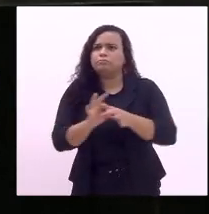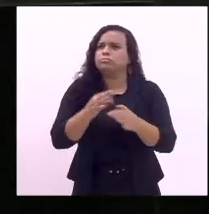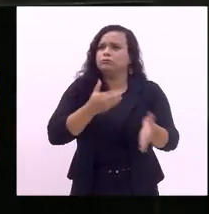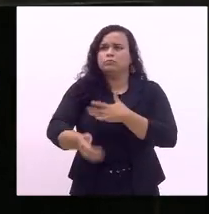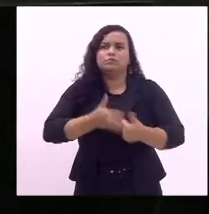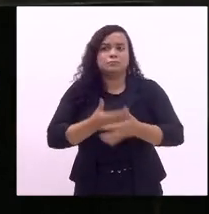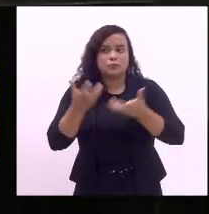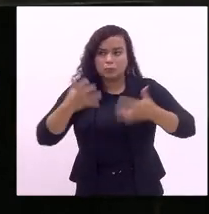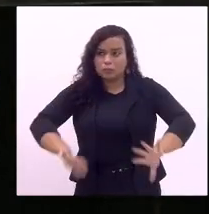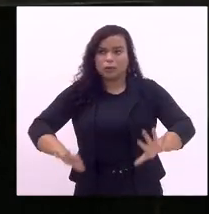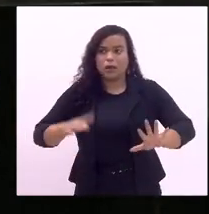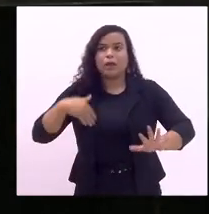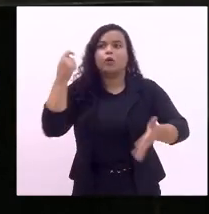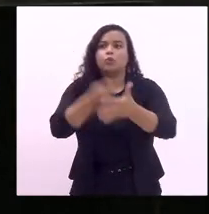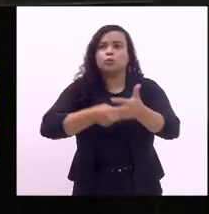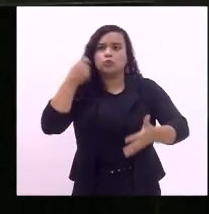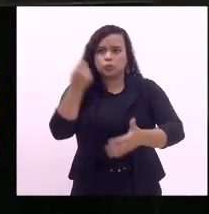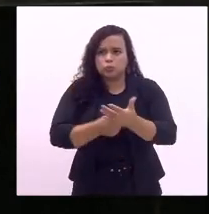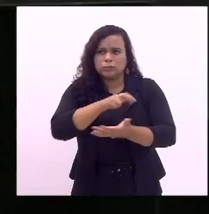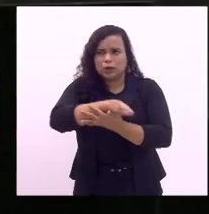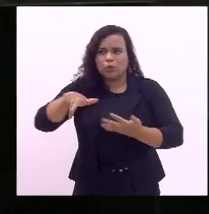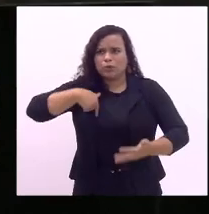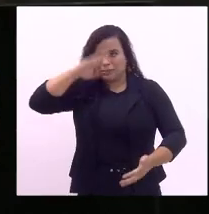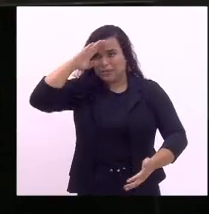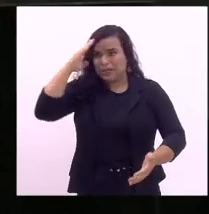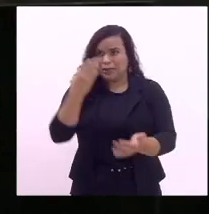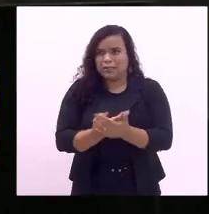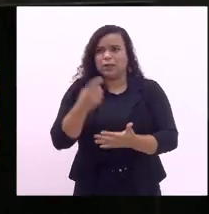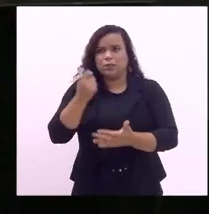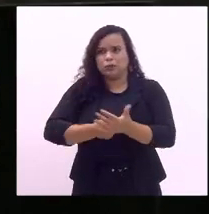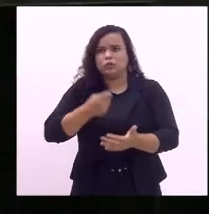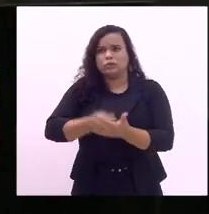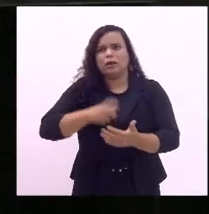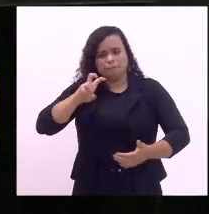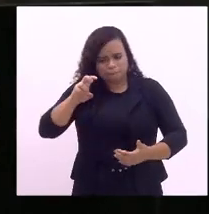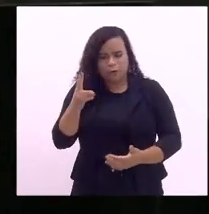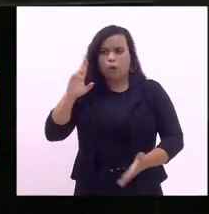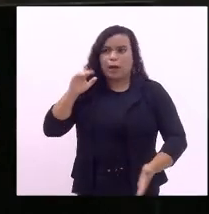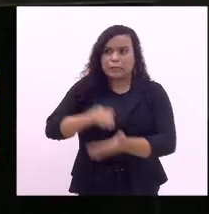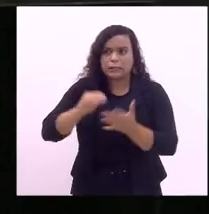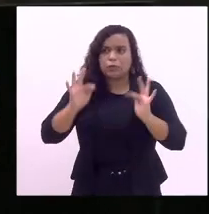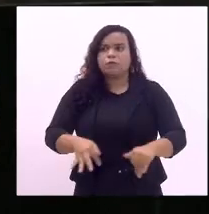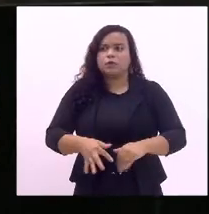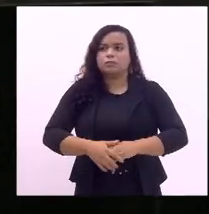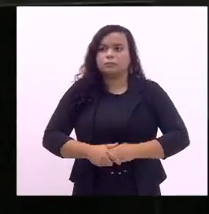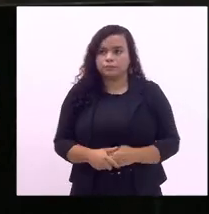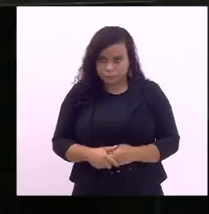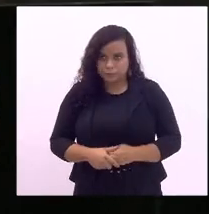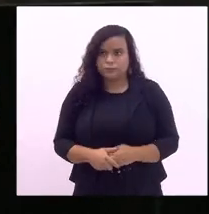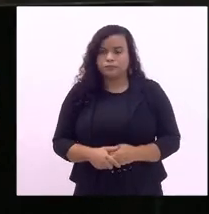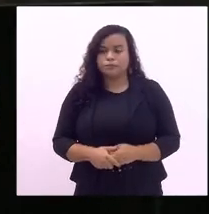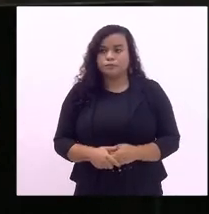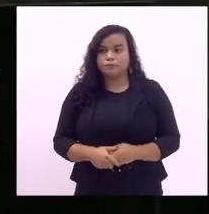estou aqui para lutar pelas bandeiras que eu acredito e vou lutar até o fim.